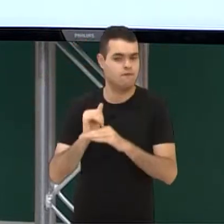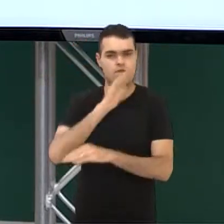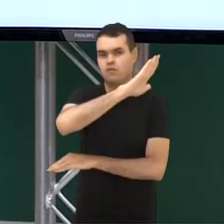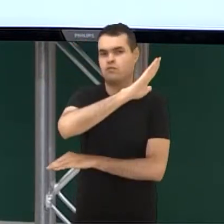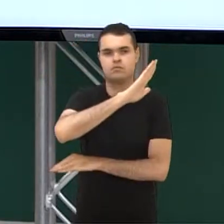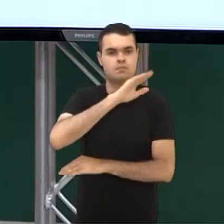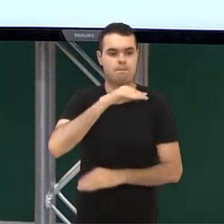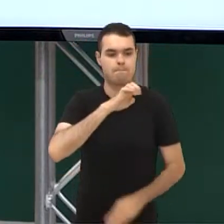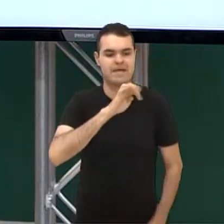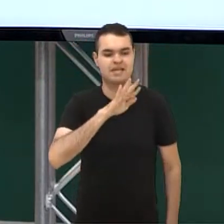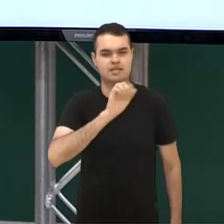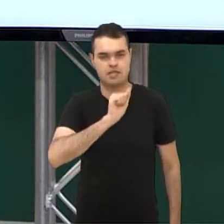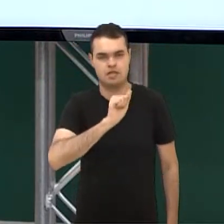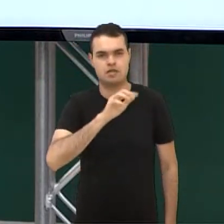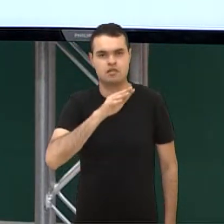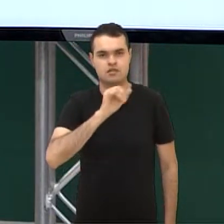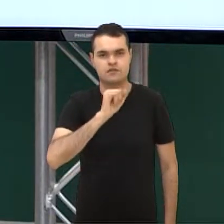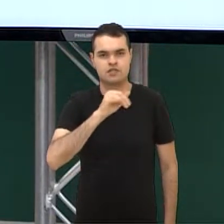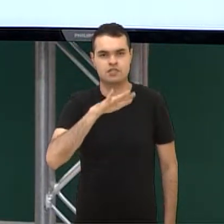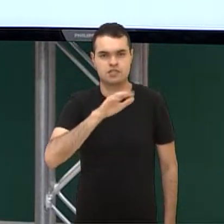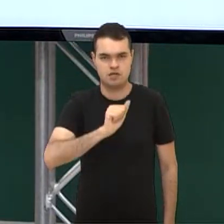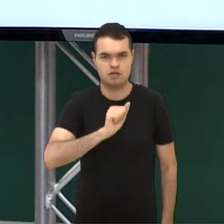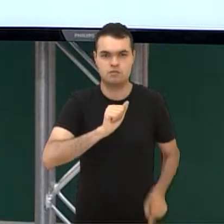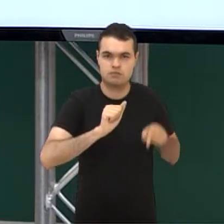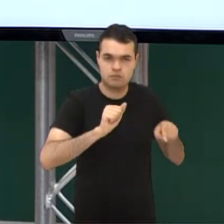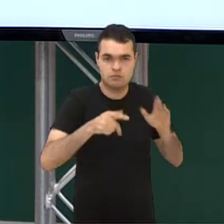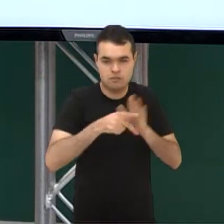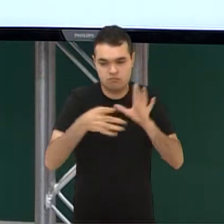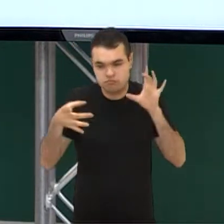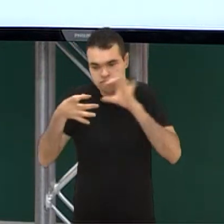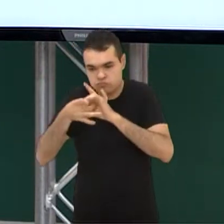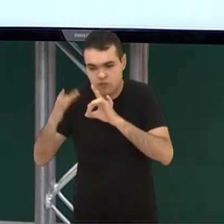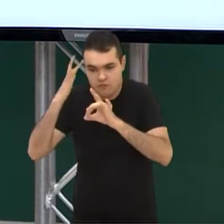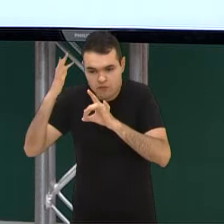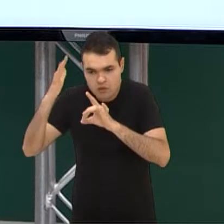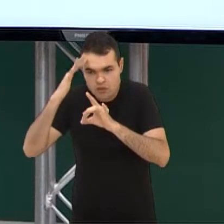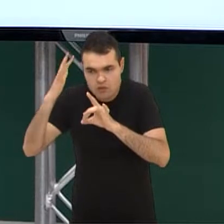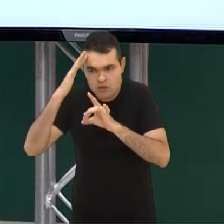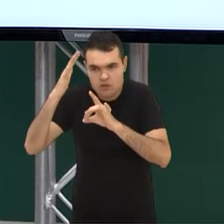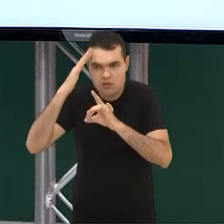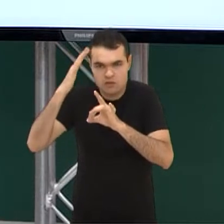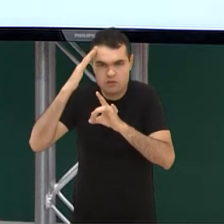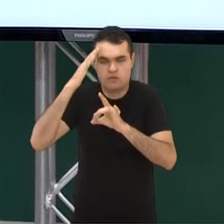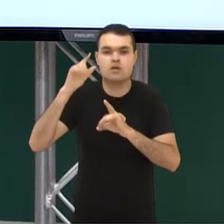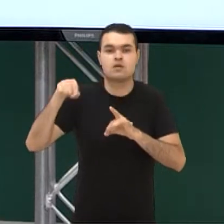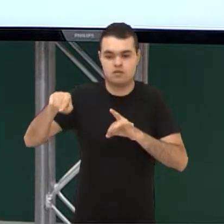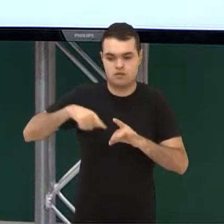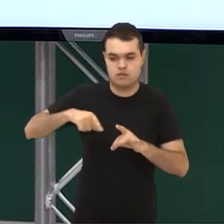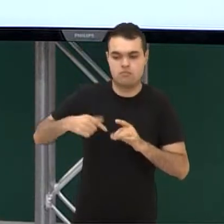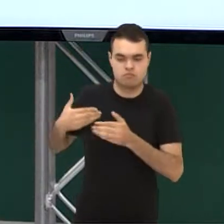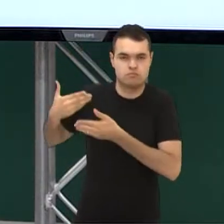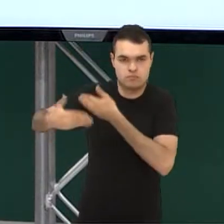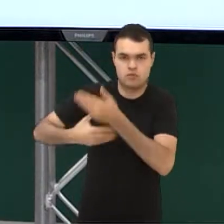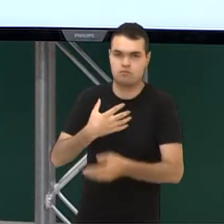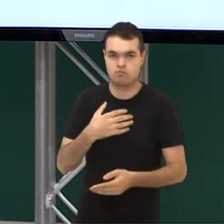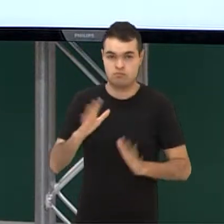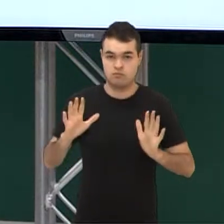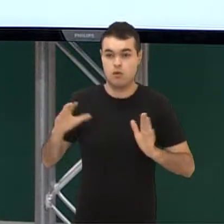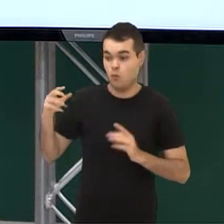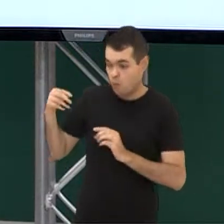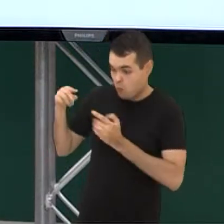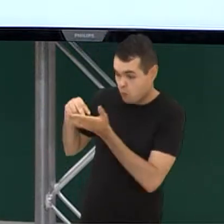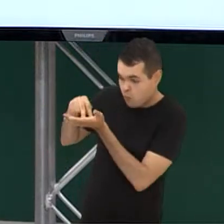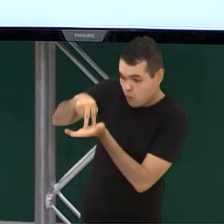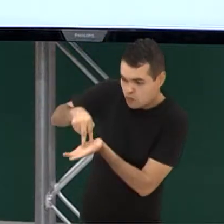mundo. Isso é metafísica, aplicada à filosofia, e a filosofia se valeu disso durante muito tempo. O que o positivismo